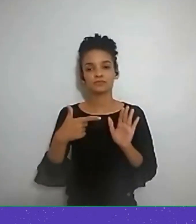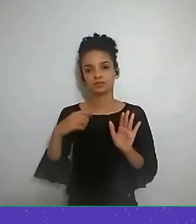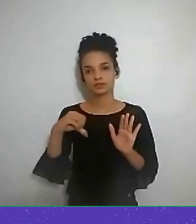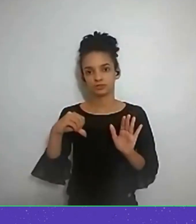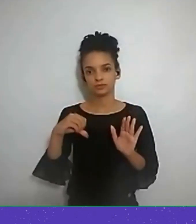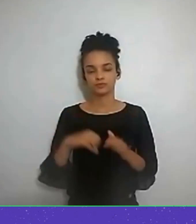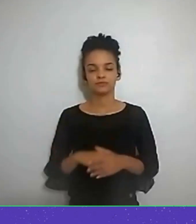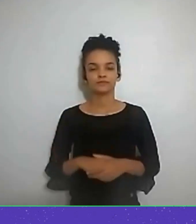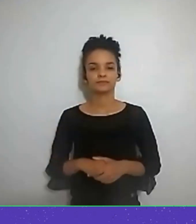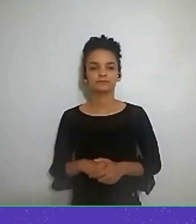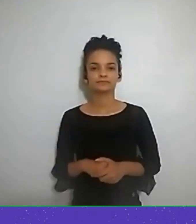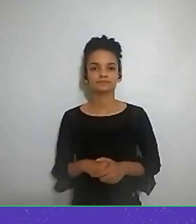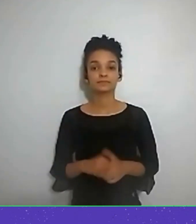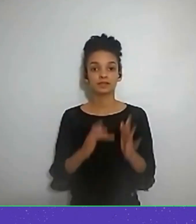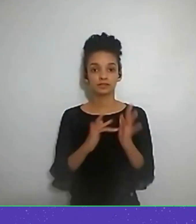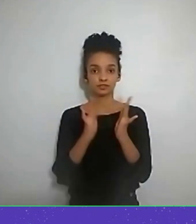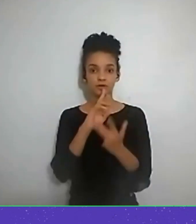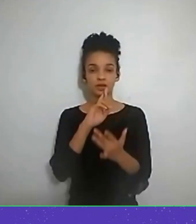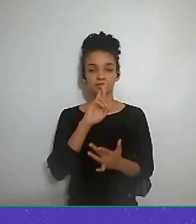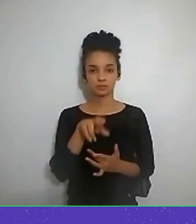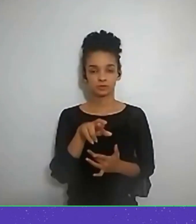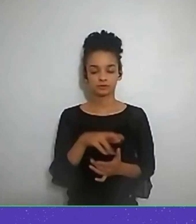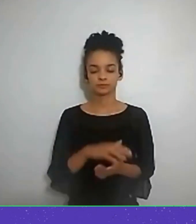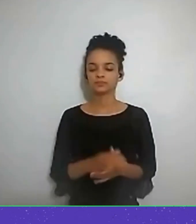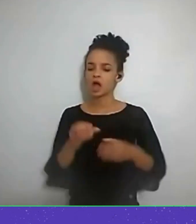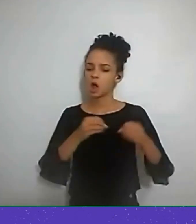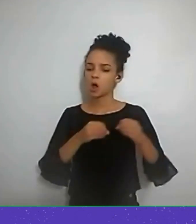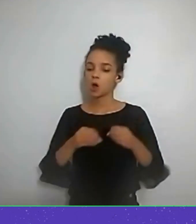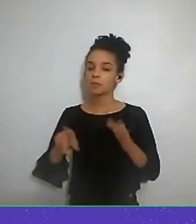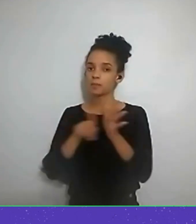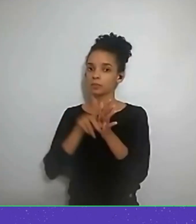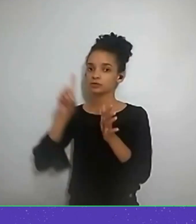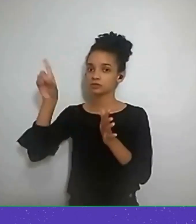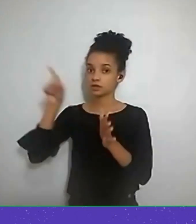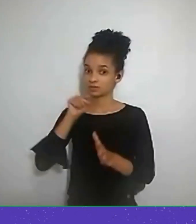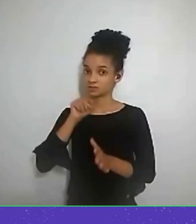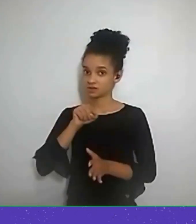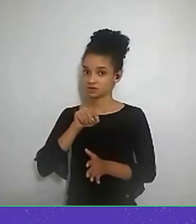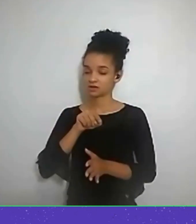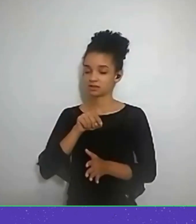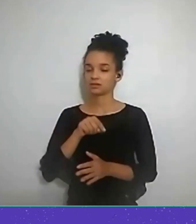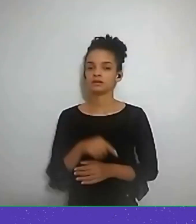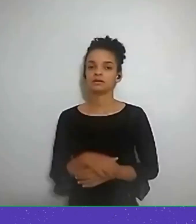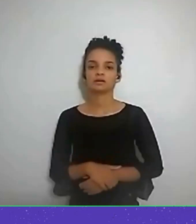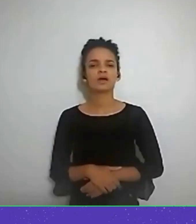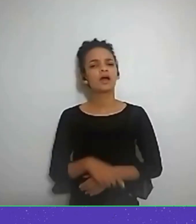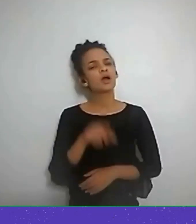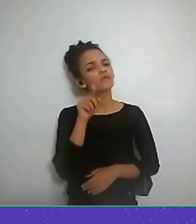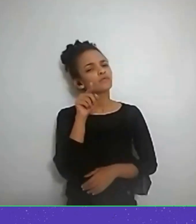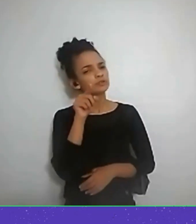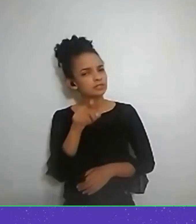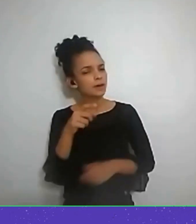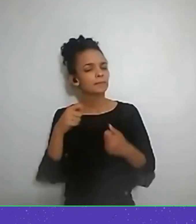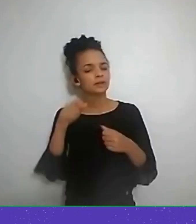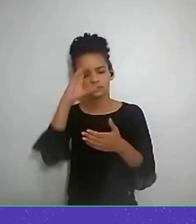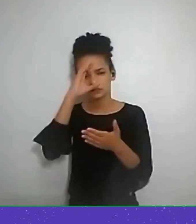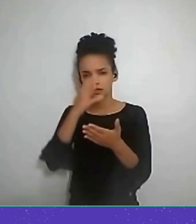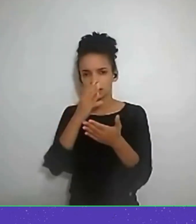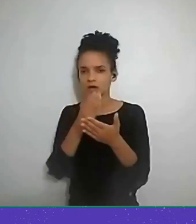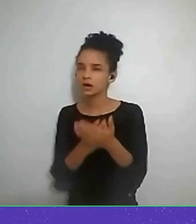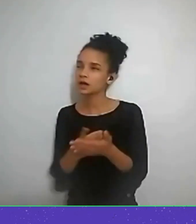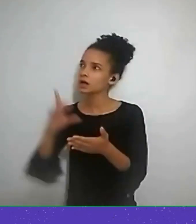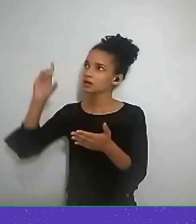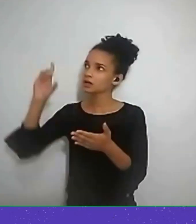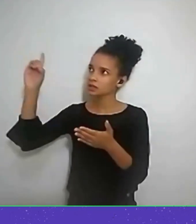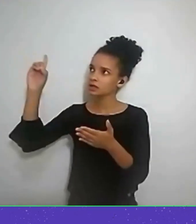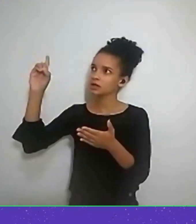Respondeu-lhe Jesus: a obra de Deus é esta, que creiais naquele que por ele foi enviado. Quer dizer,